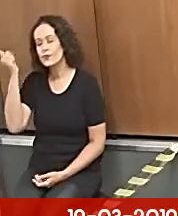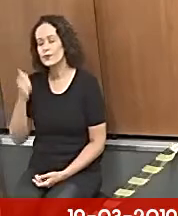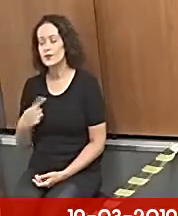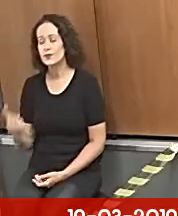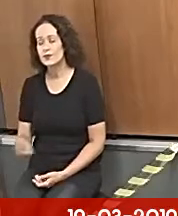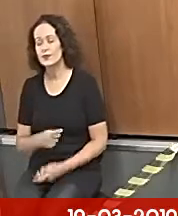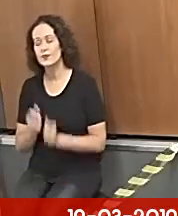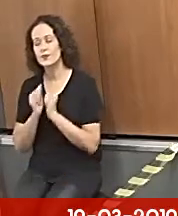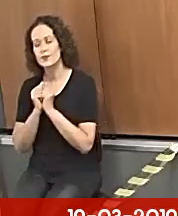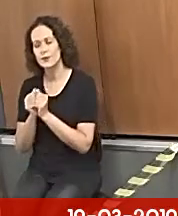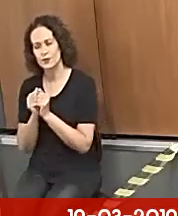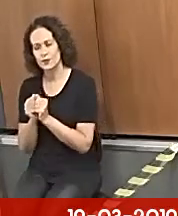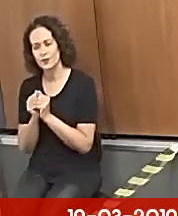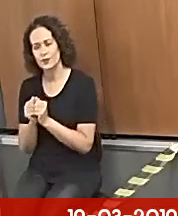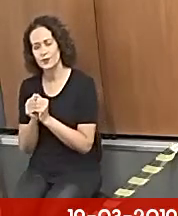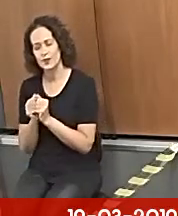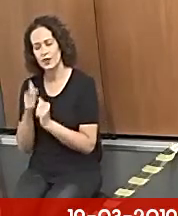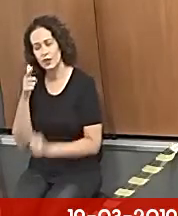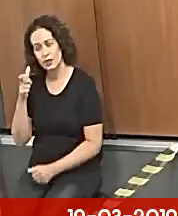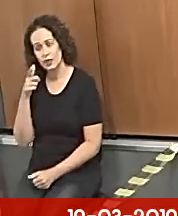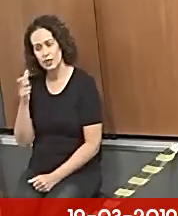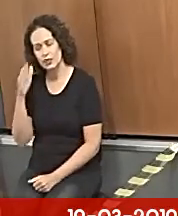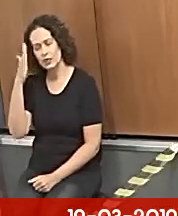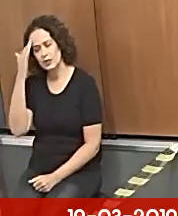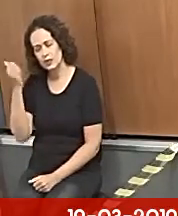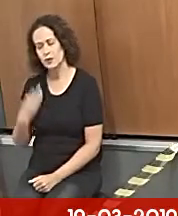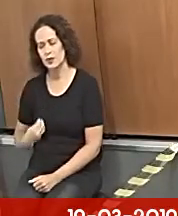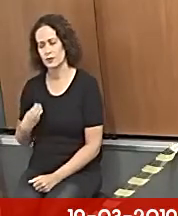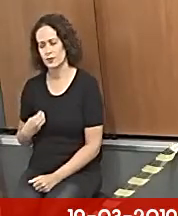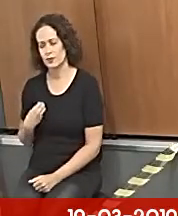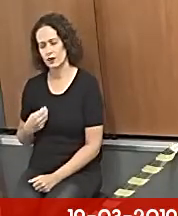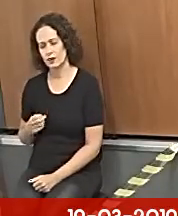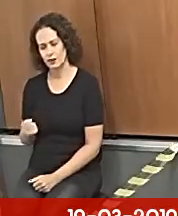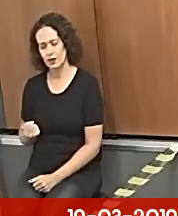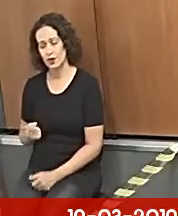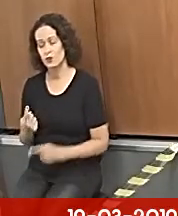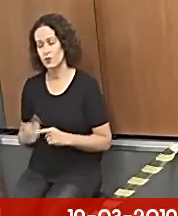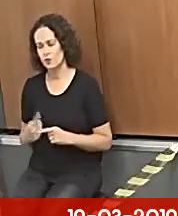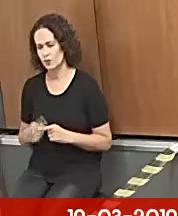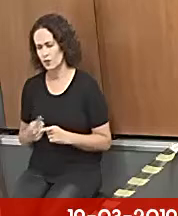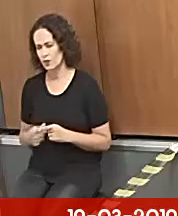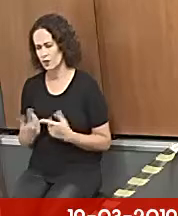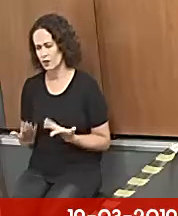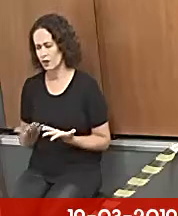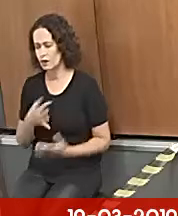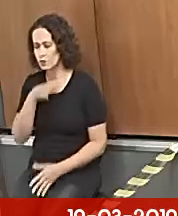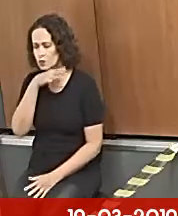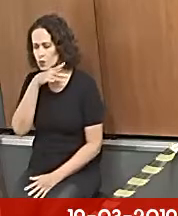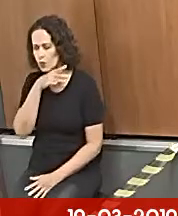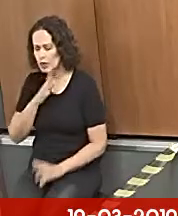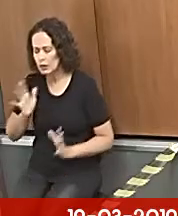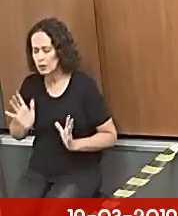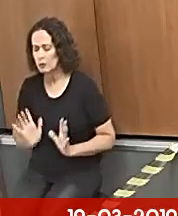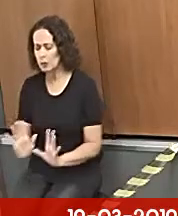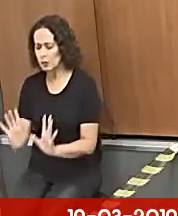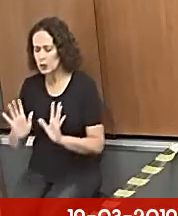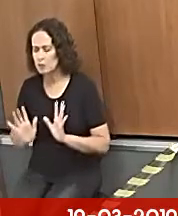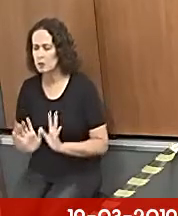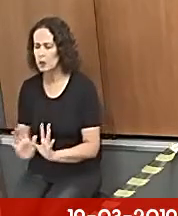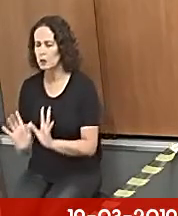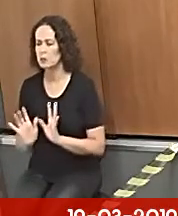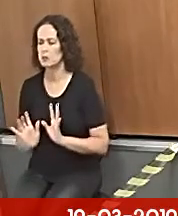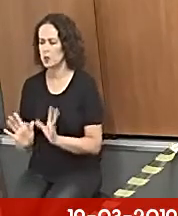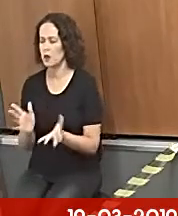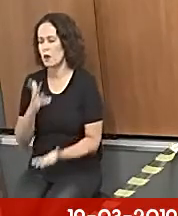vencer esse de participar e saber defender nós que é muito chata pessoas e empurrado para chegar numa comissão